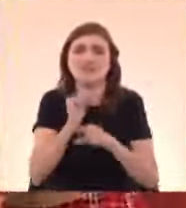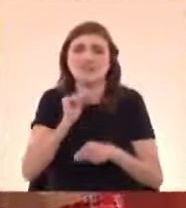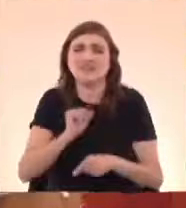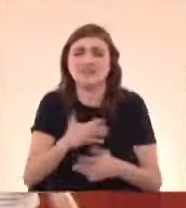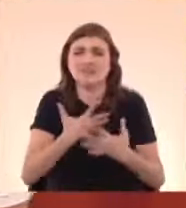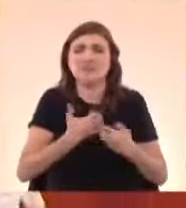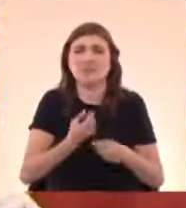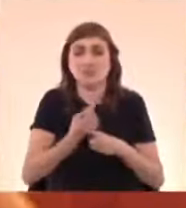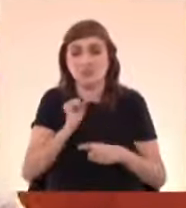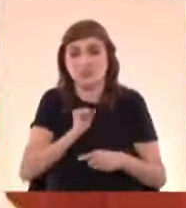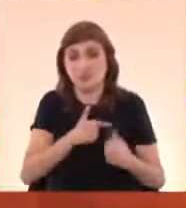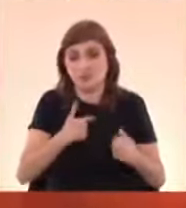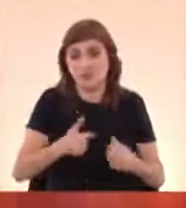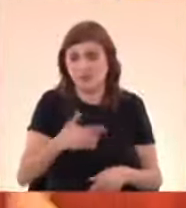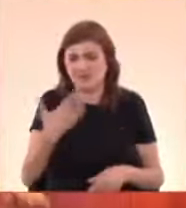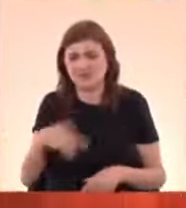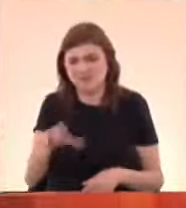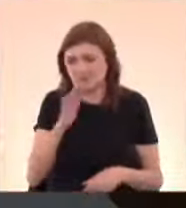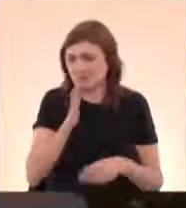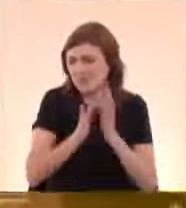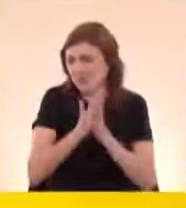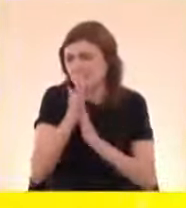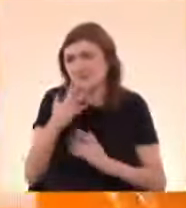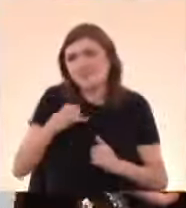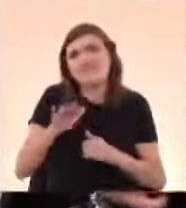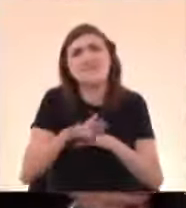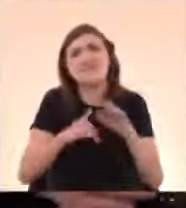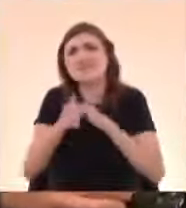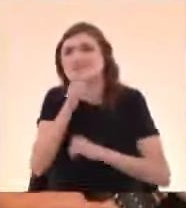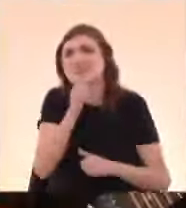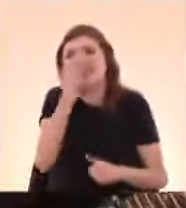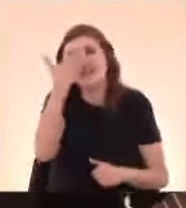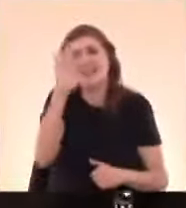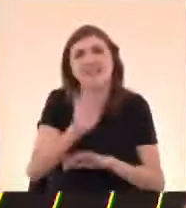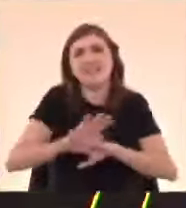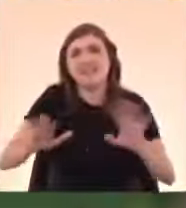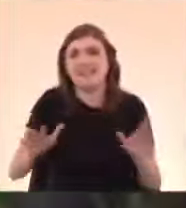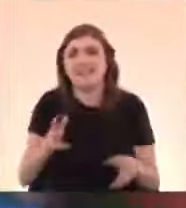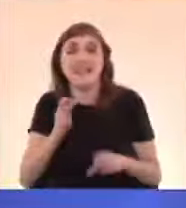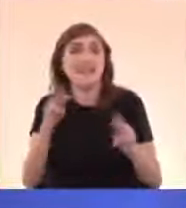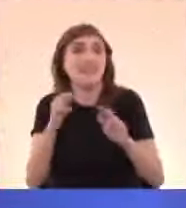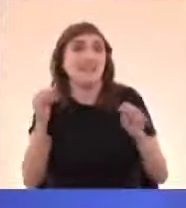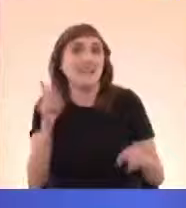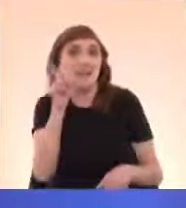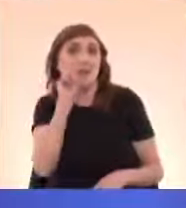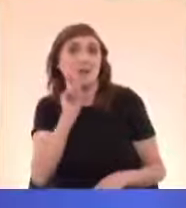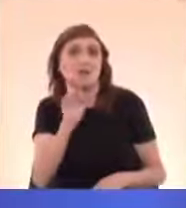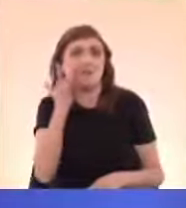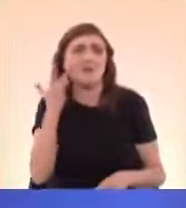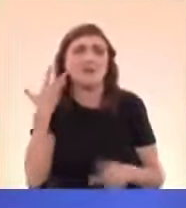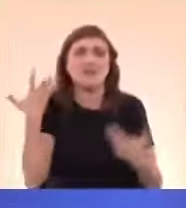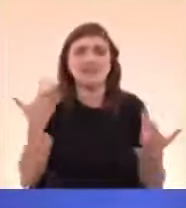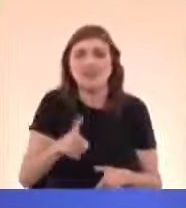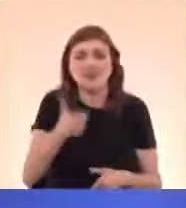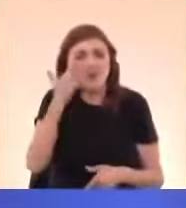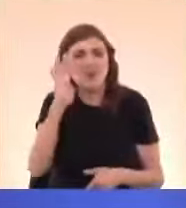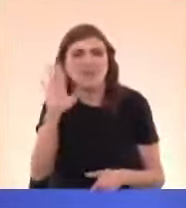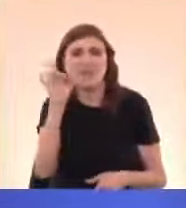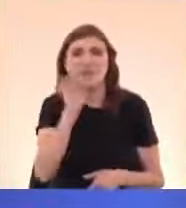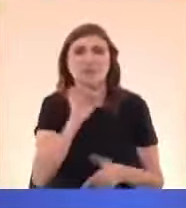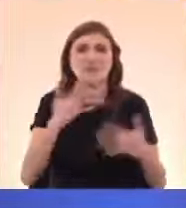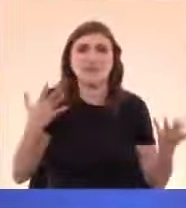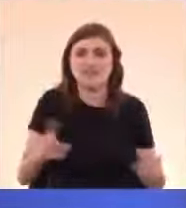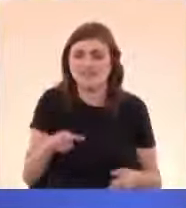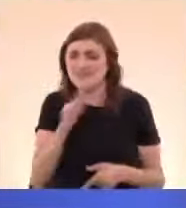meu coração. Usa e abusa, faz de mim o que quiser. Ai, ai, cura de